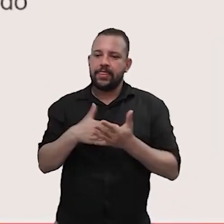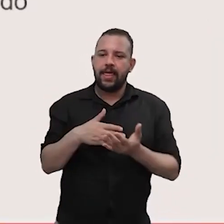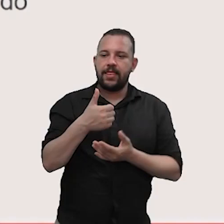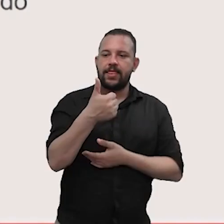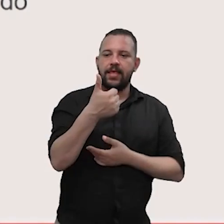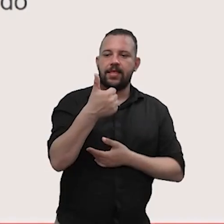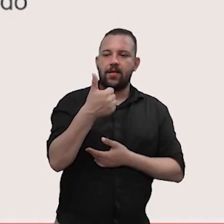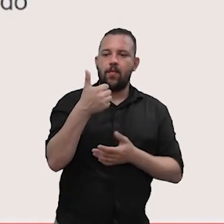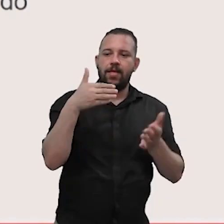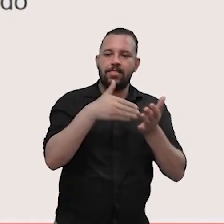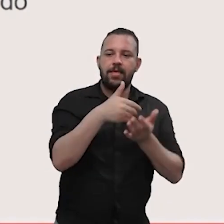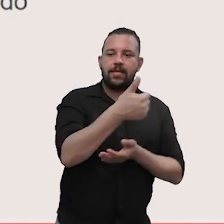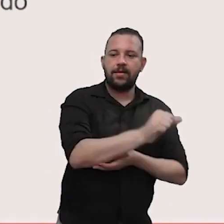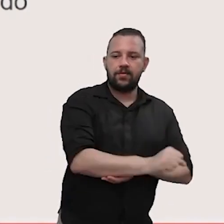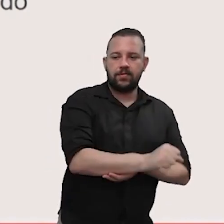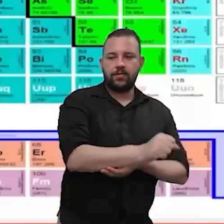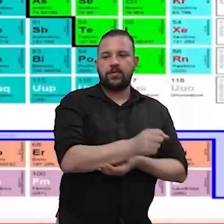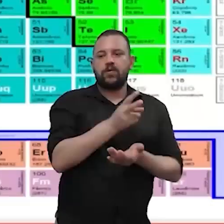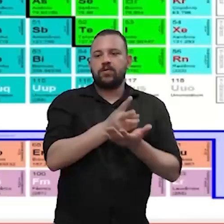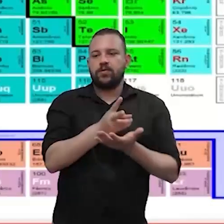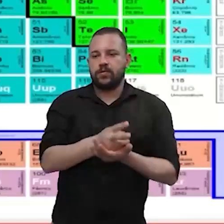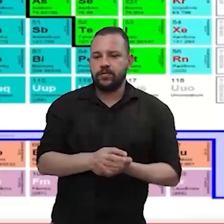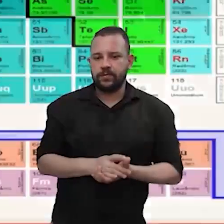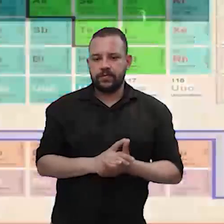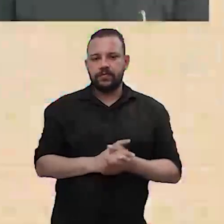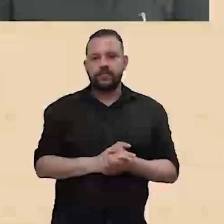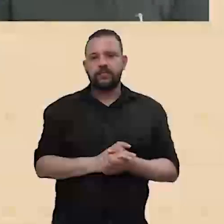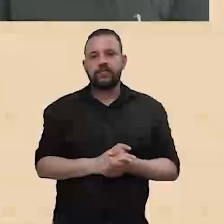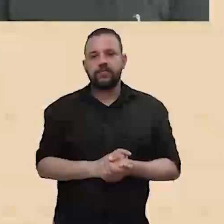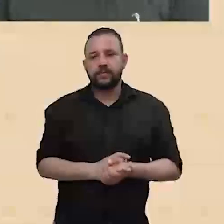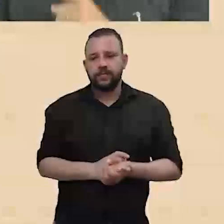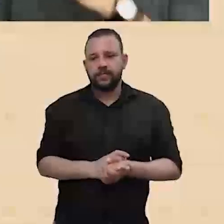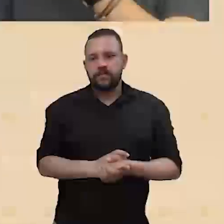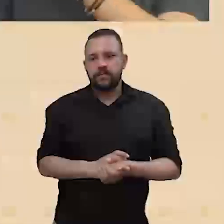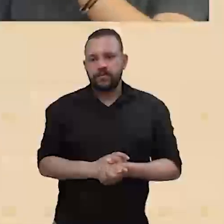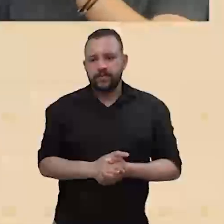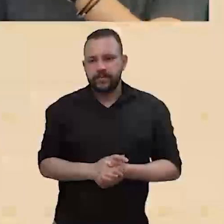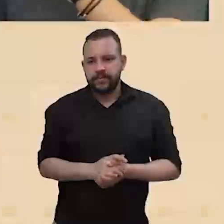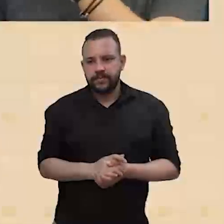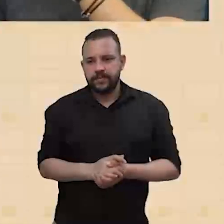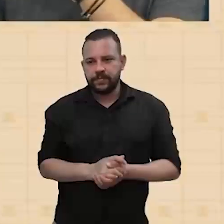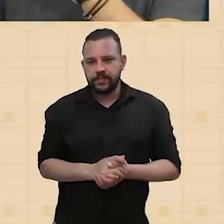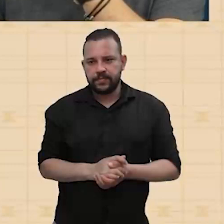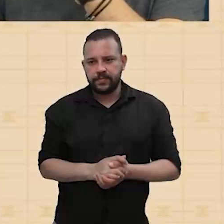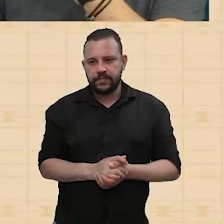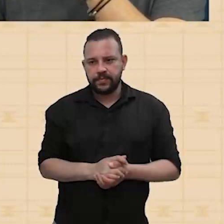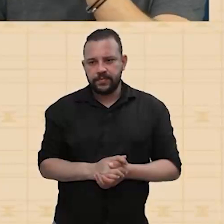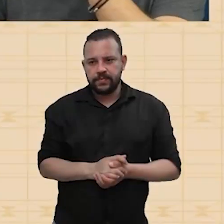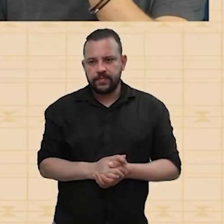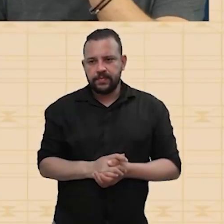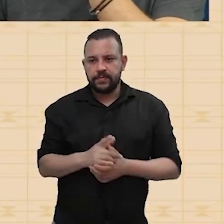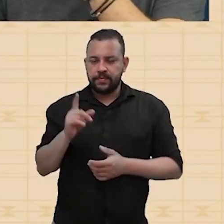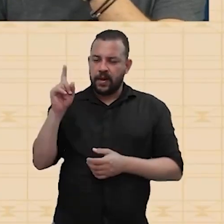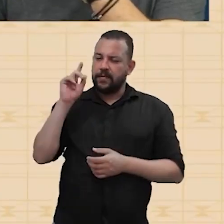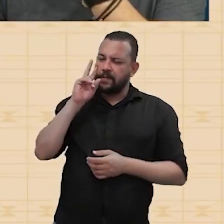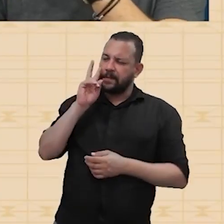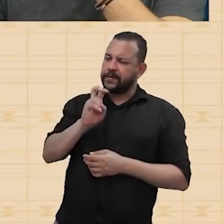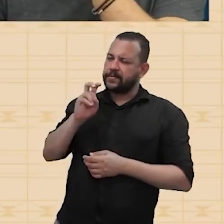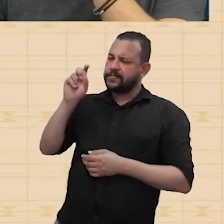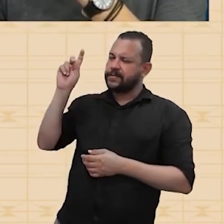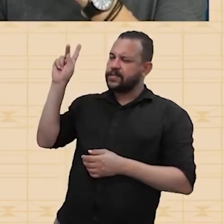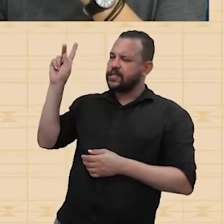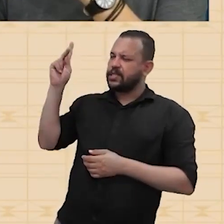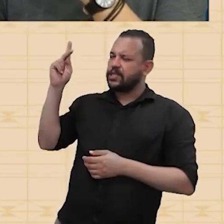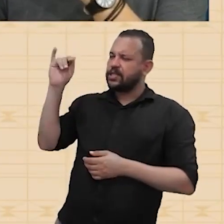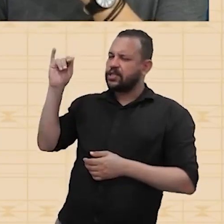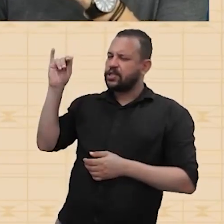18. É seguindo a... Deixa eu voltar aqui a tabela. Você está vendo ali, ó? Você está vendo? Lá no hidrogênio, em cima, na vertical, tem